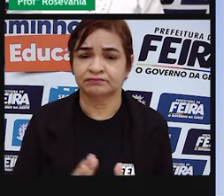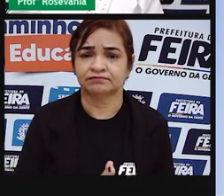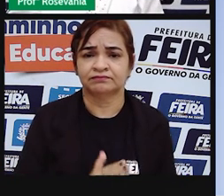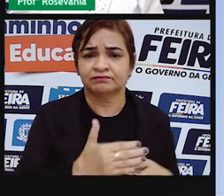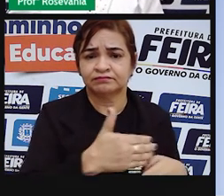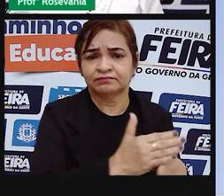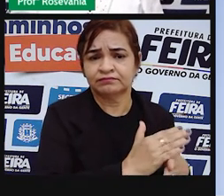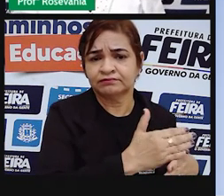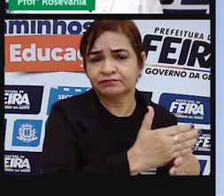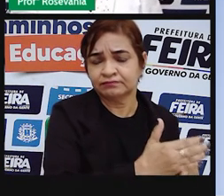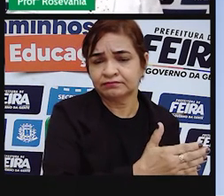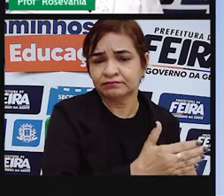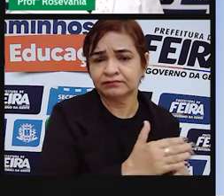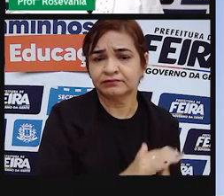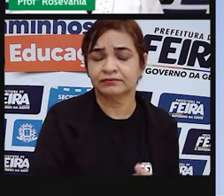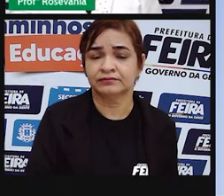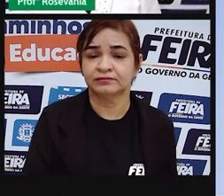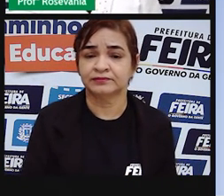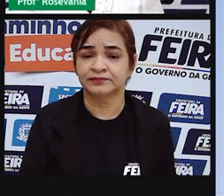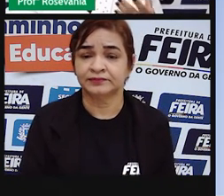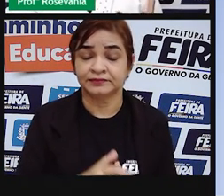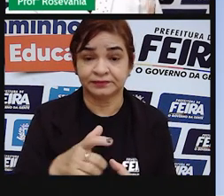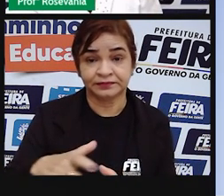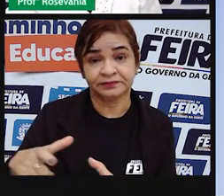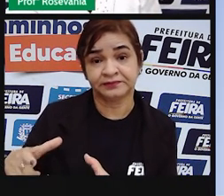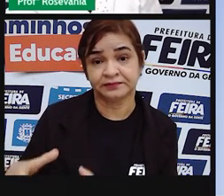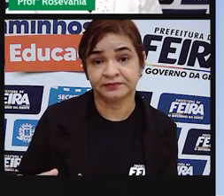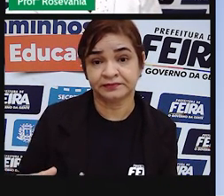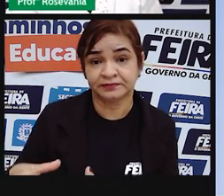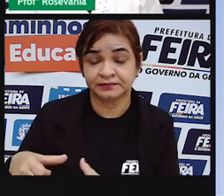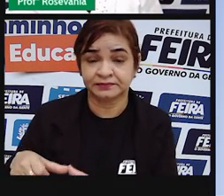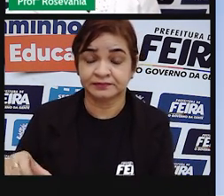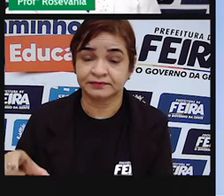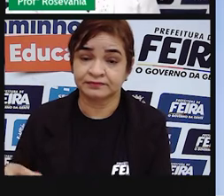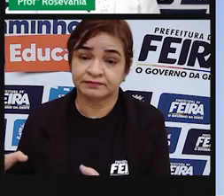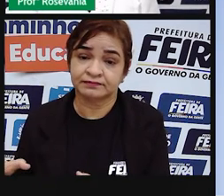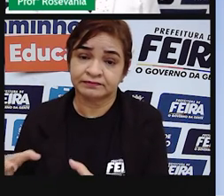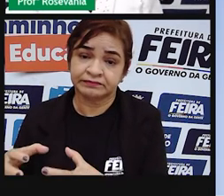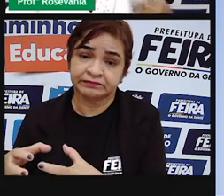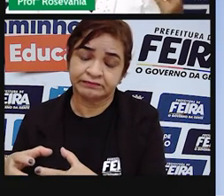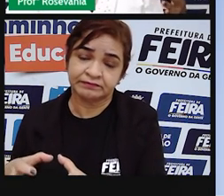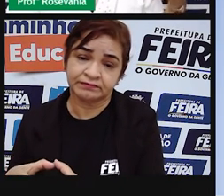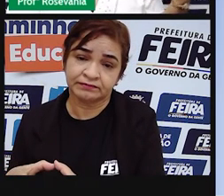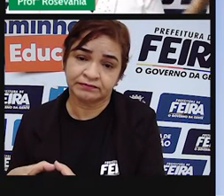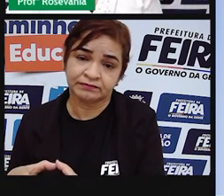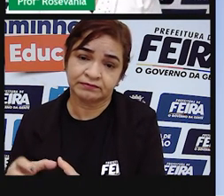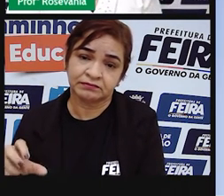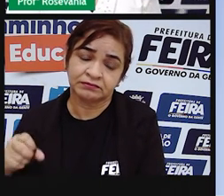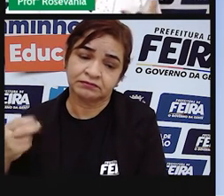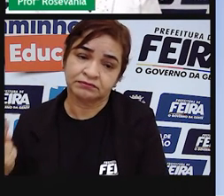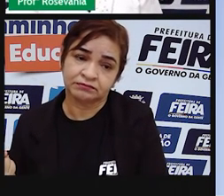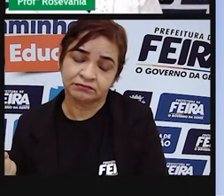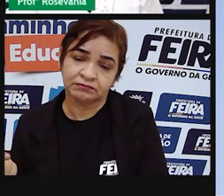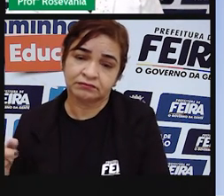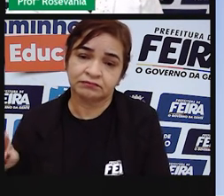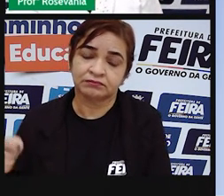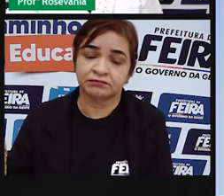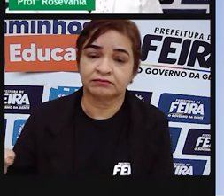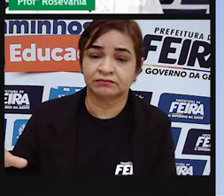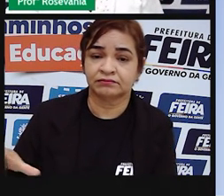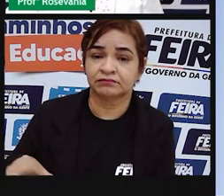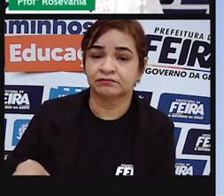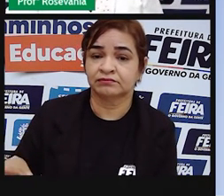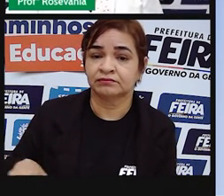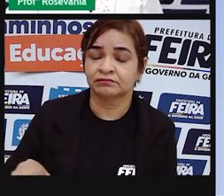as construções que tem lá, ainda não tem mais aquele espaço, né, para o pequeno, ou ele se engaja numa construtora dessa, ou ele